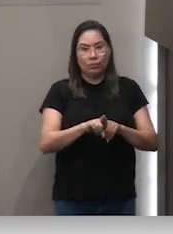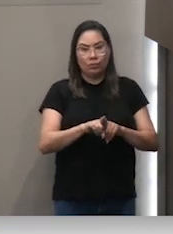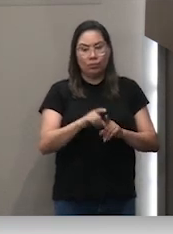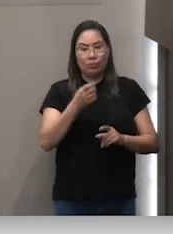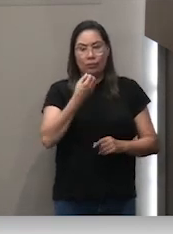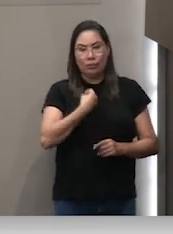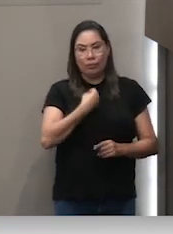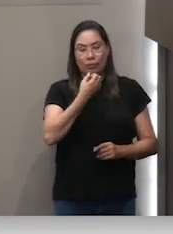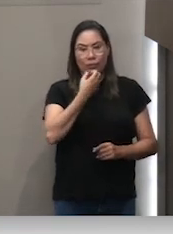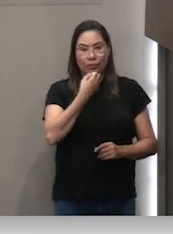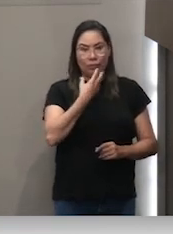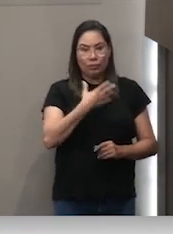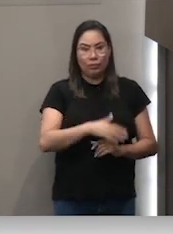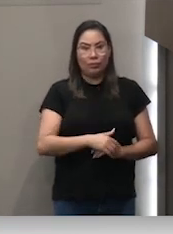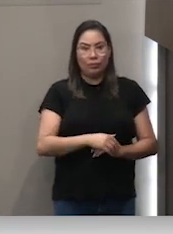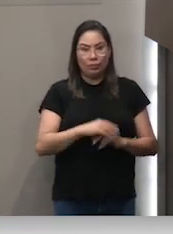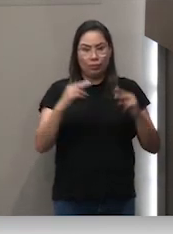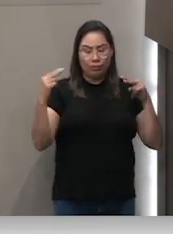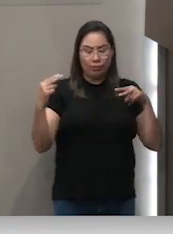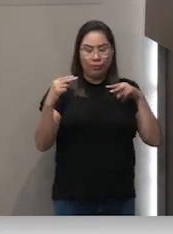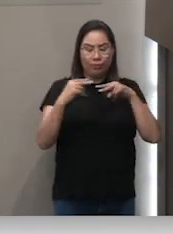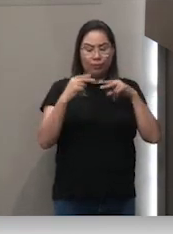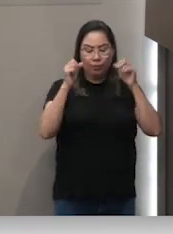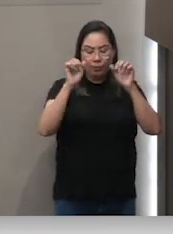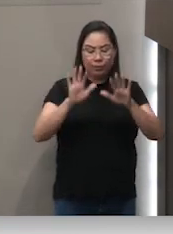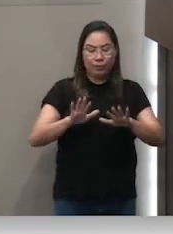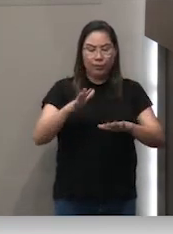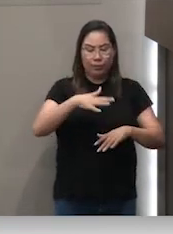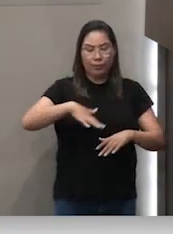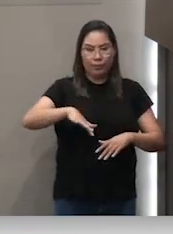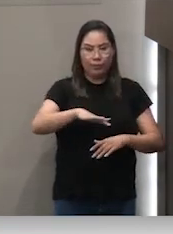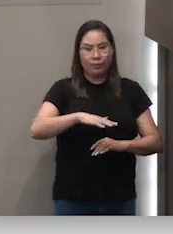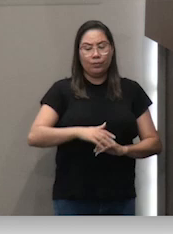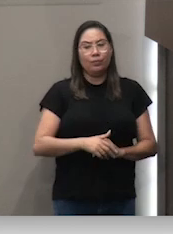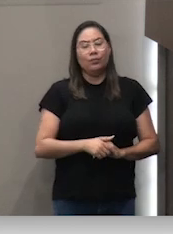muito bem, né? Olhando para vocês aqui, abençoando vocês.